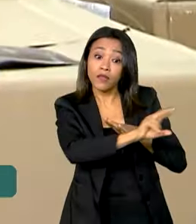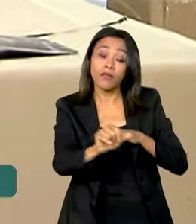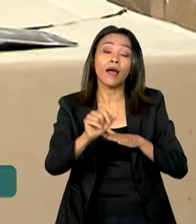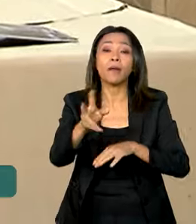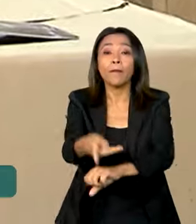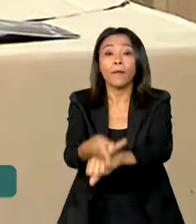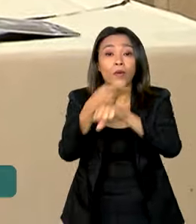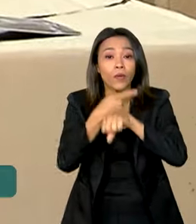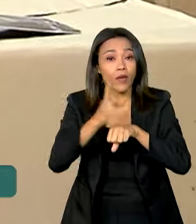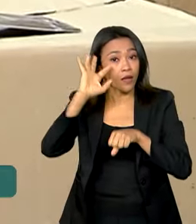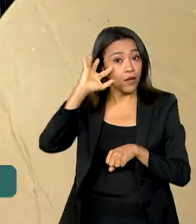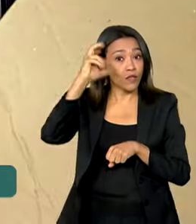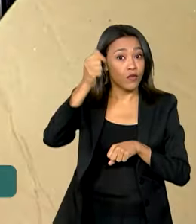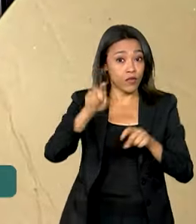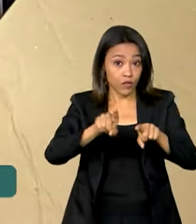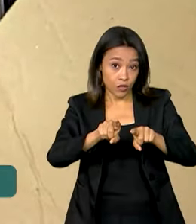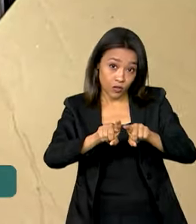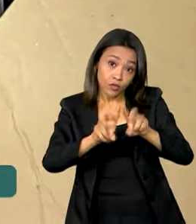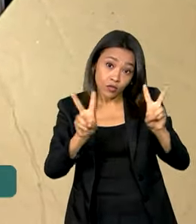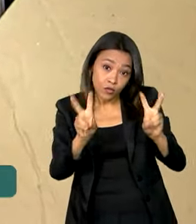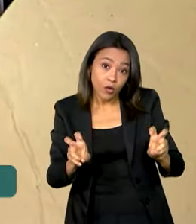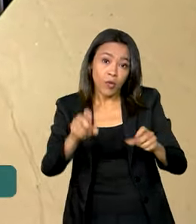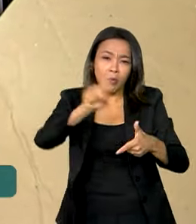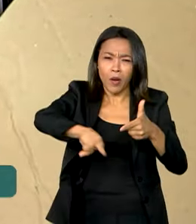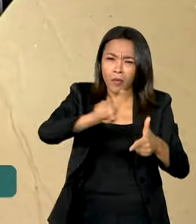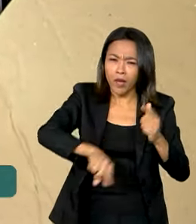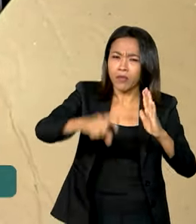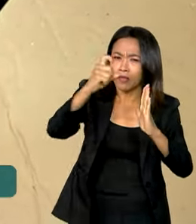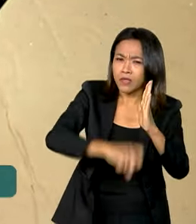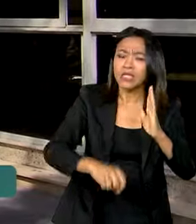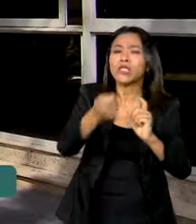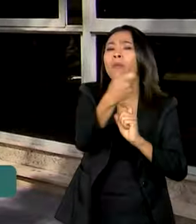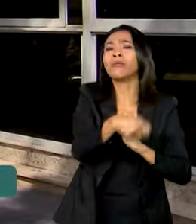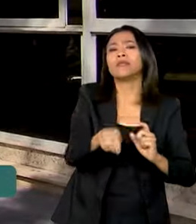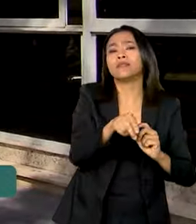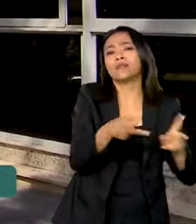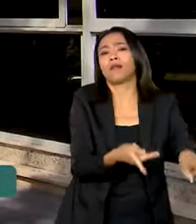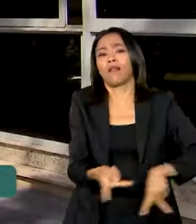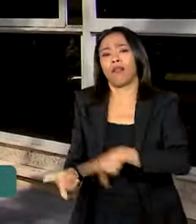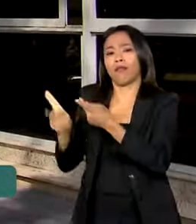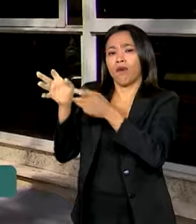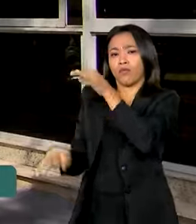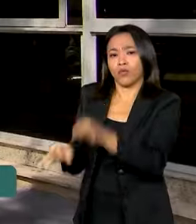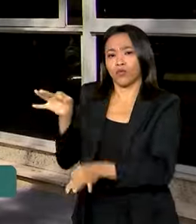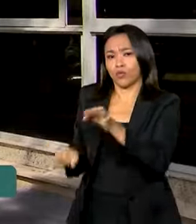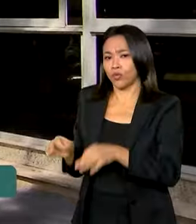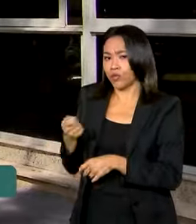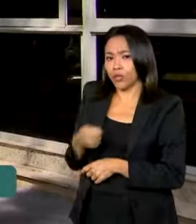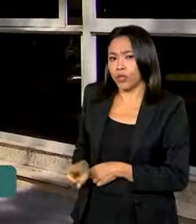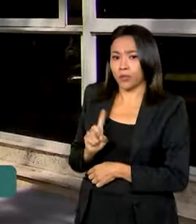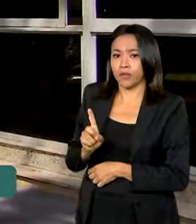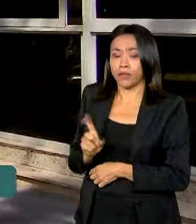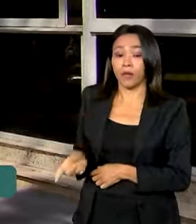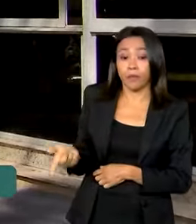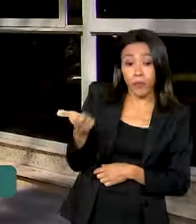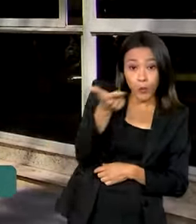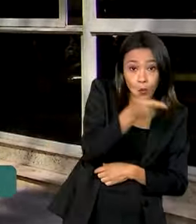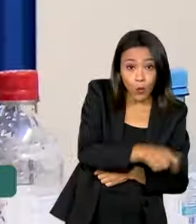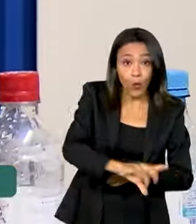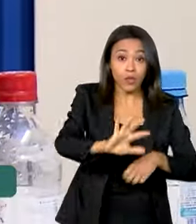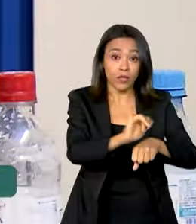soluções para problemas fiscais sem necessidade de judicialização o outro programa chamado receita